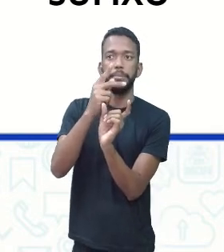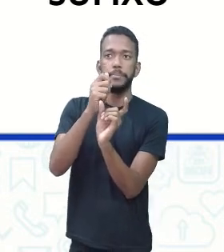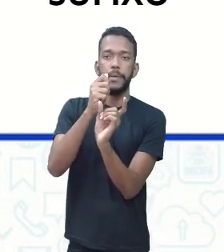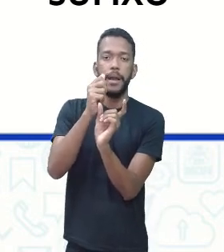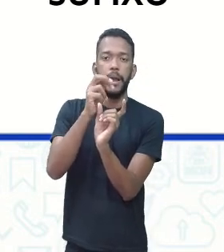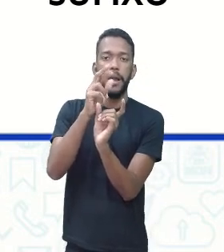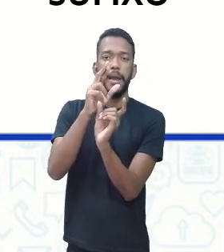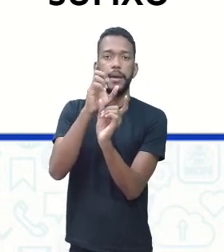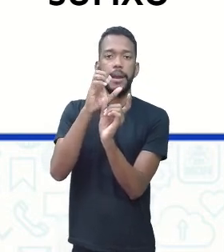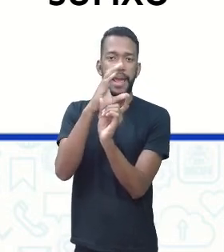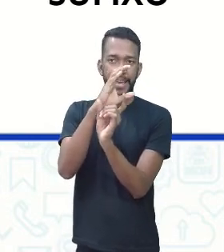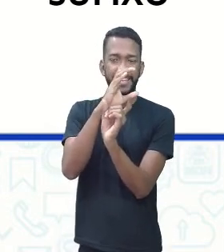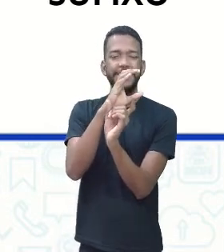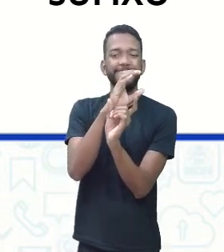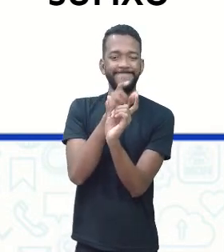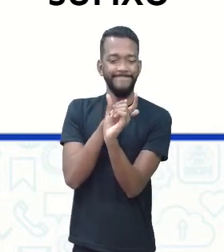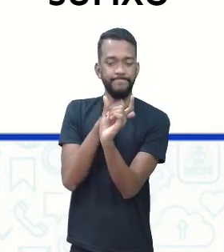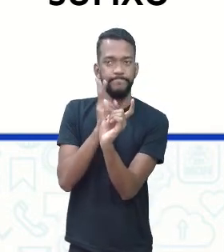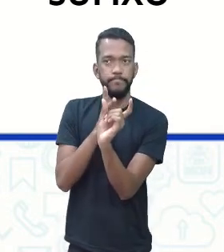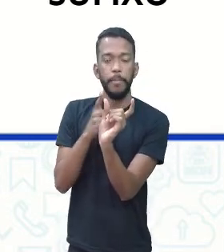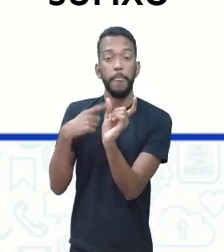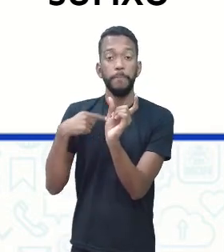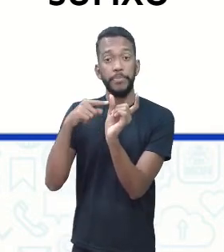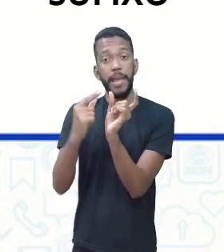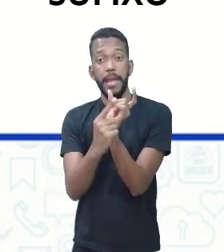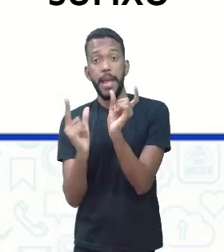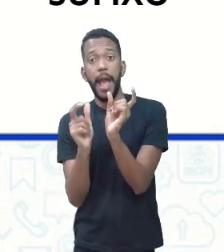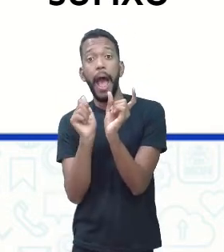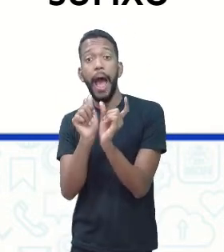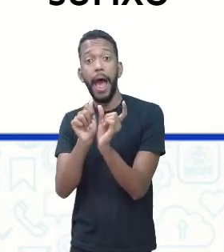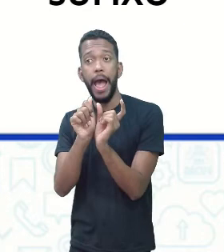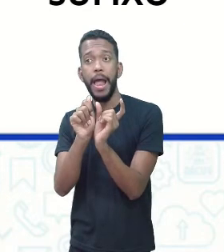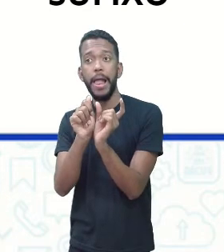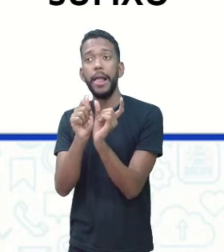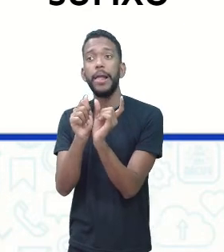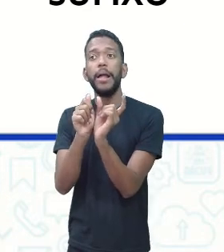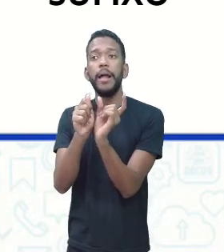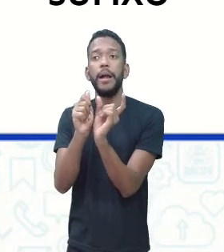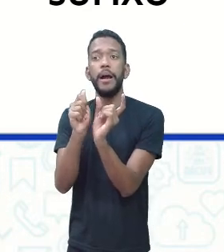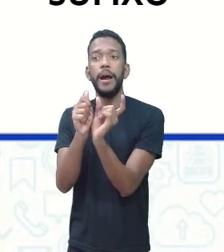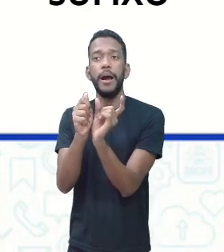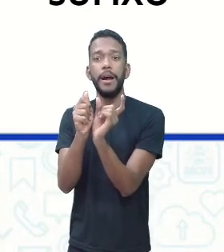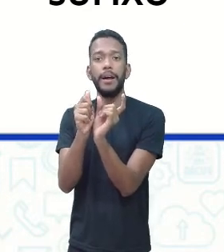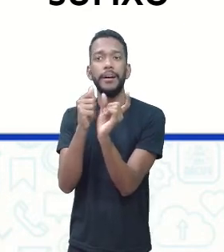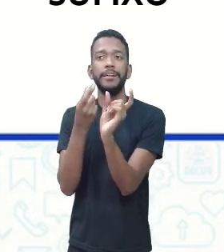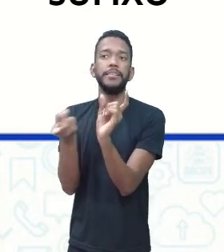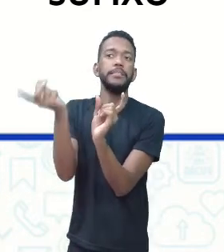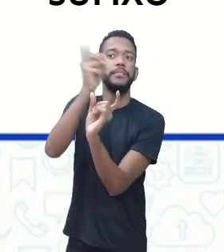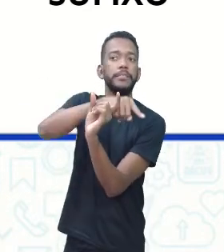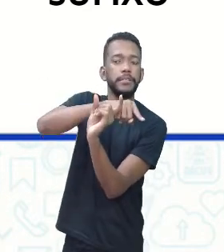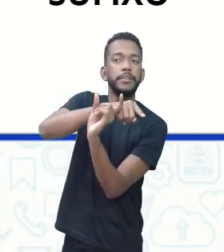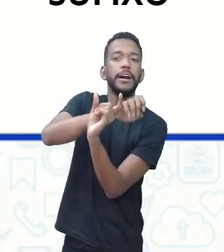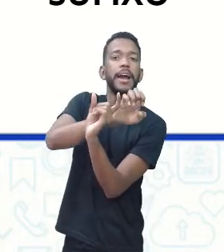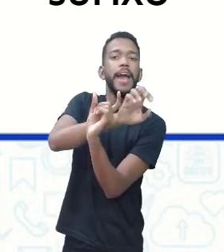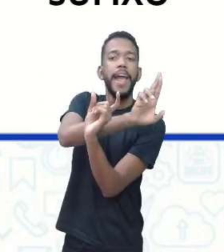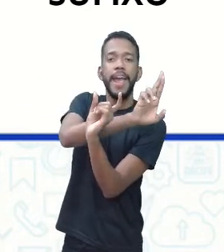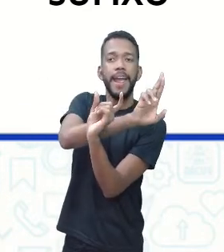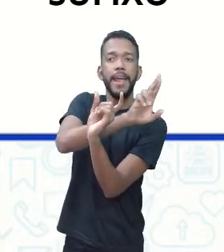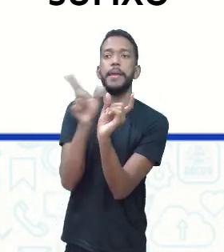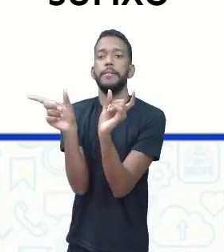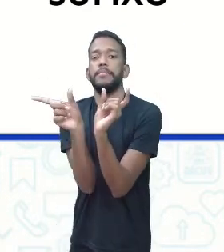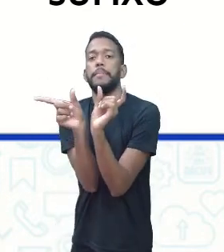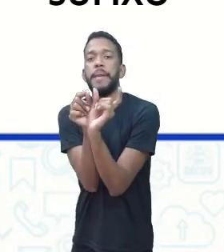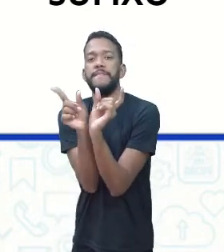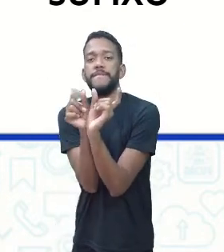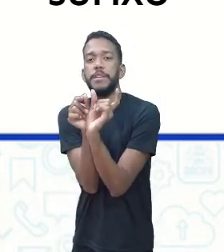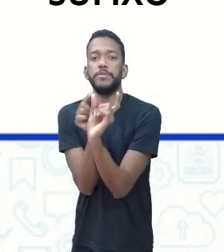Só. Então, nós temos o A, que é o prefixo, e nós temos o ER, que é o sufixo.